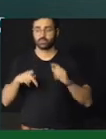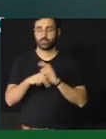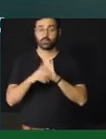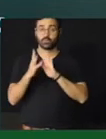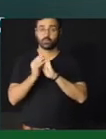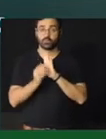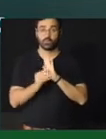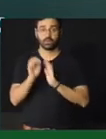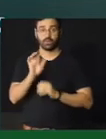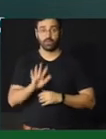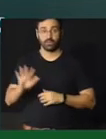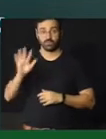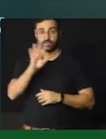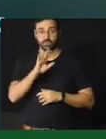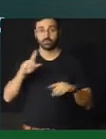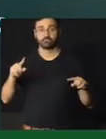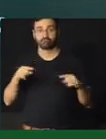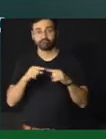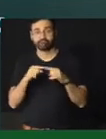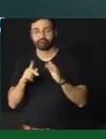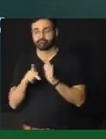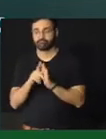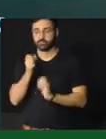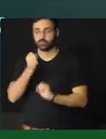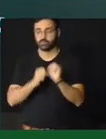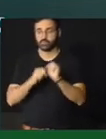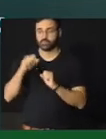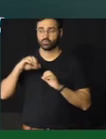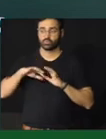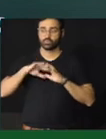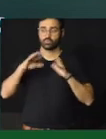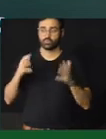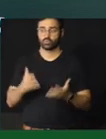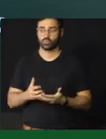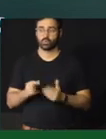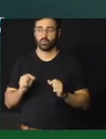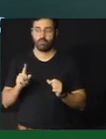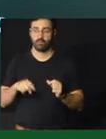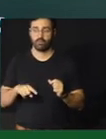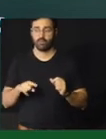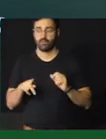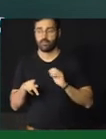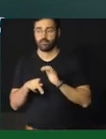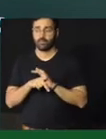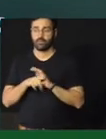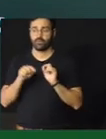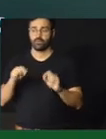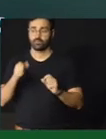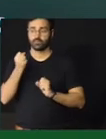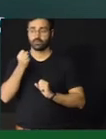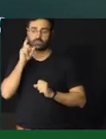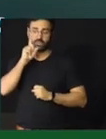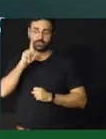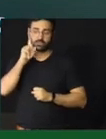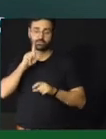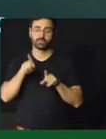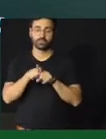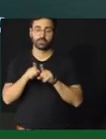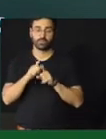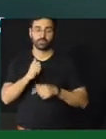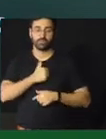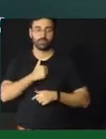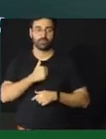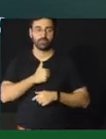Nacional como instrumento de industrialização no mundo são os Estados Unidos e o Canadá quer dizer são os países